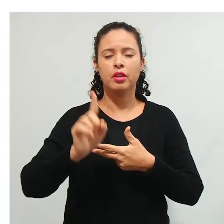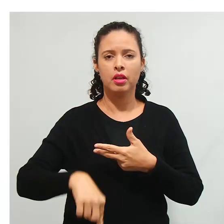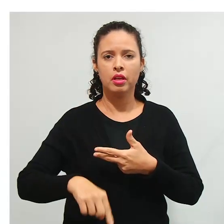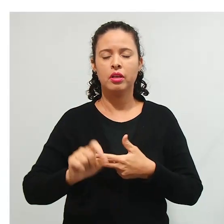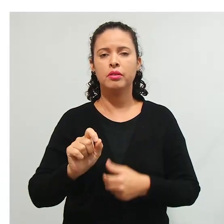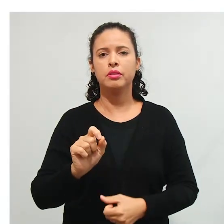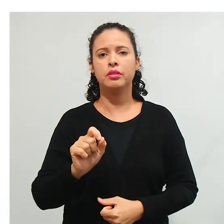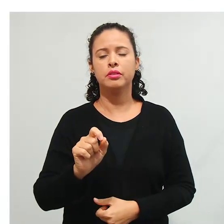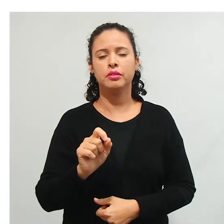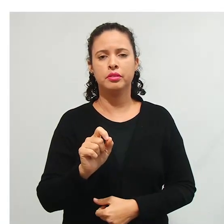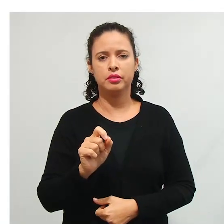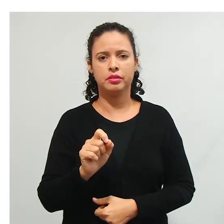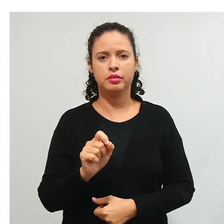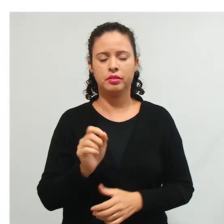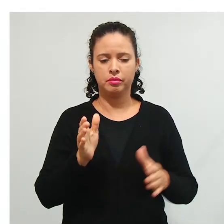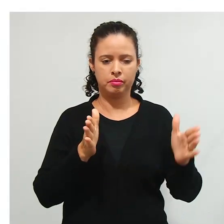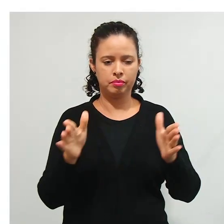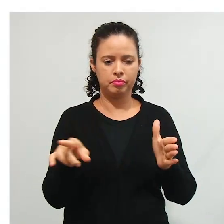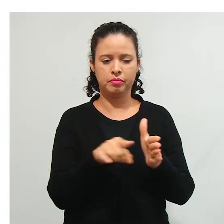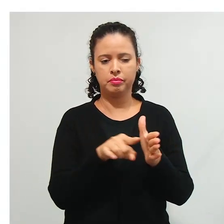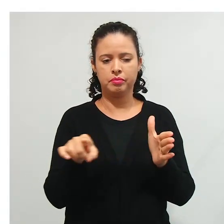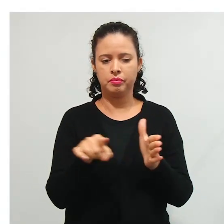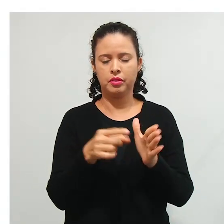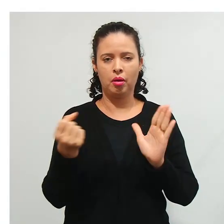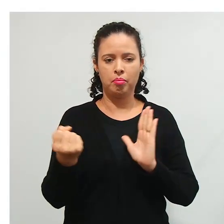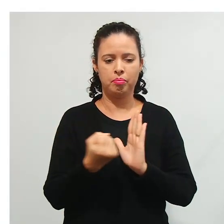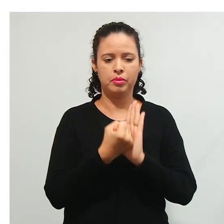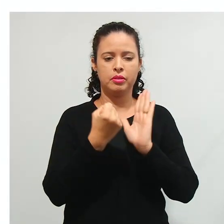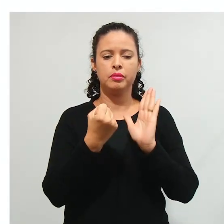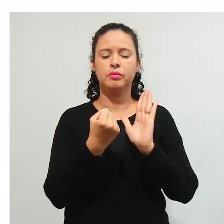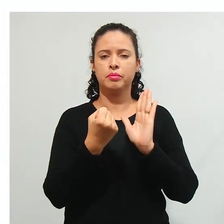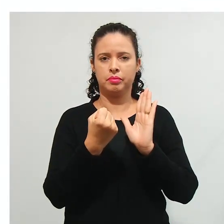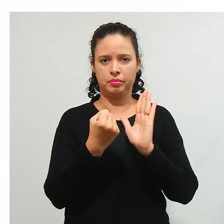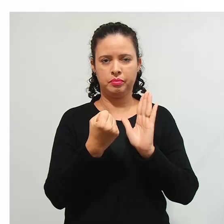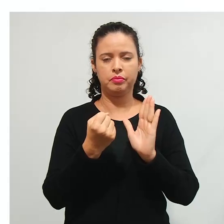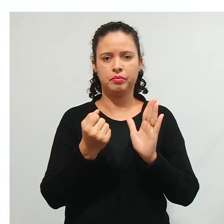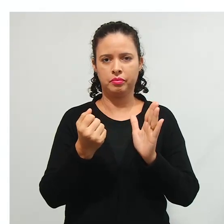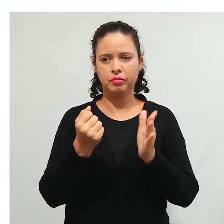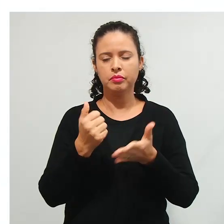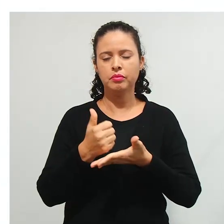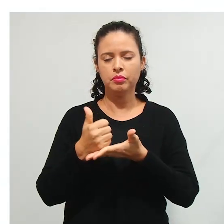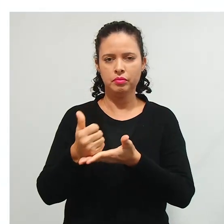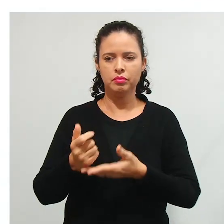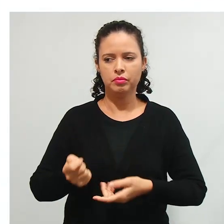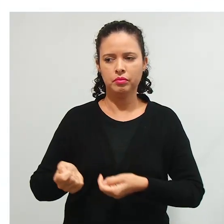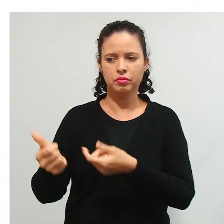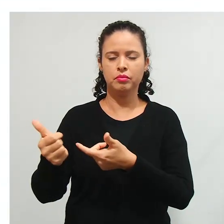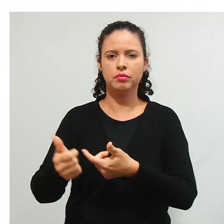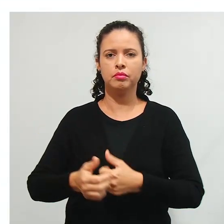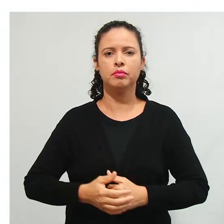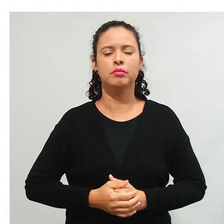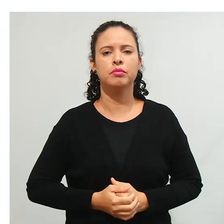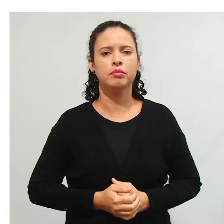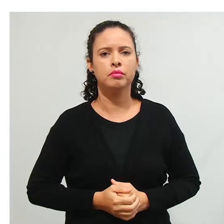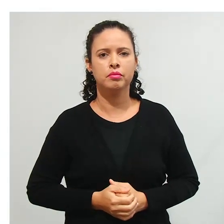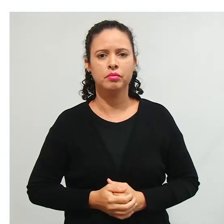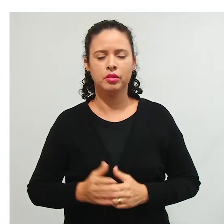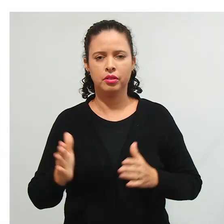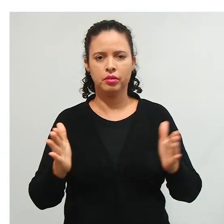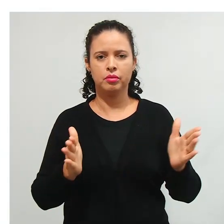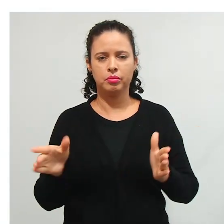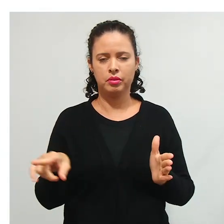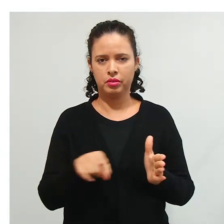a etapa de fixação. A partir do momento que o ente público